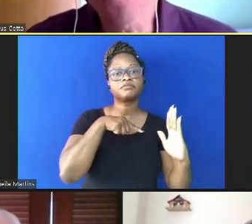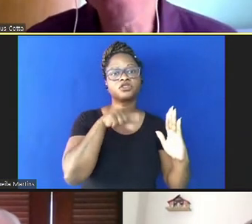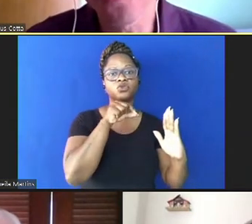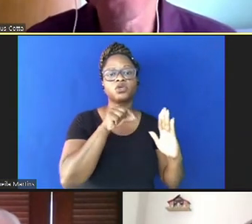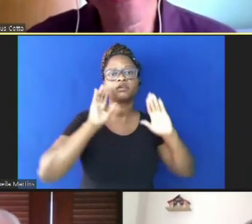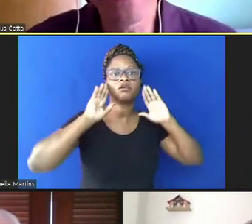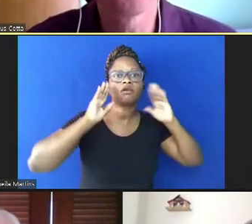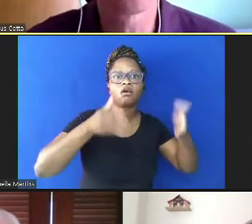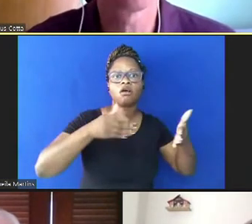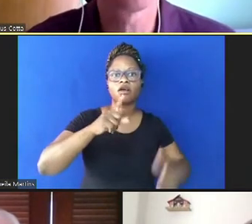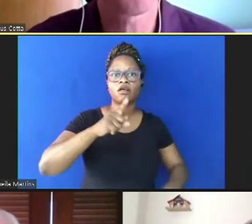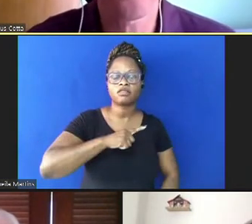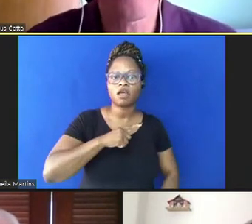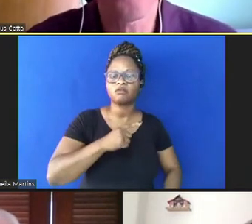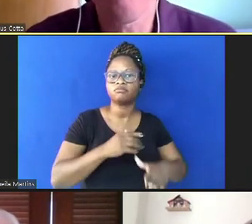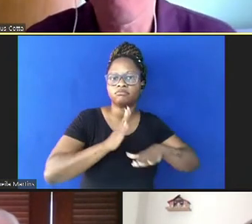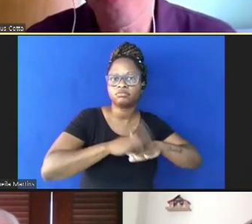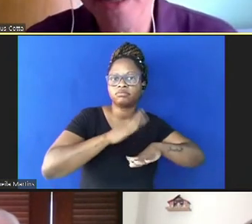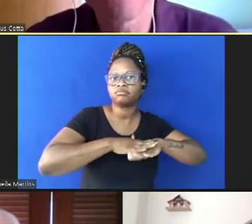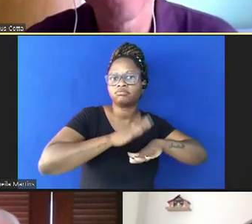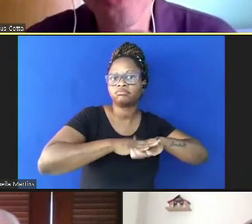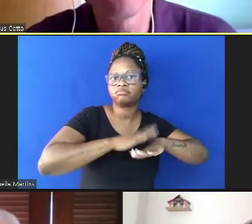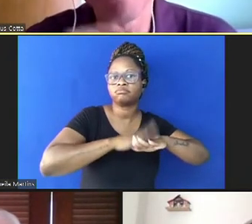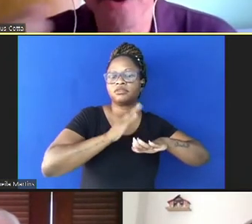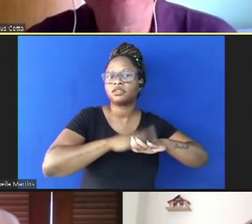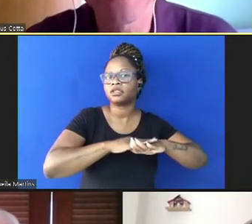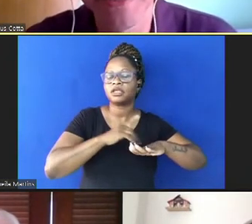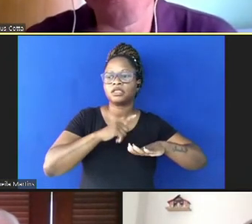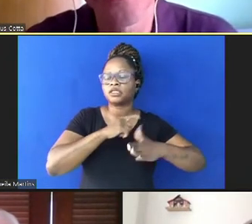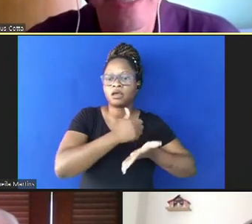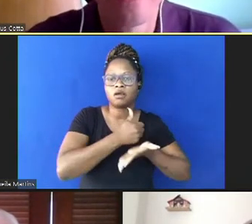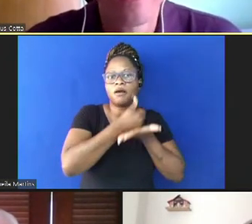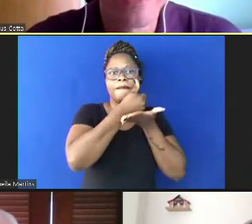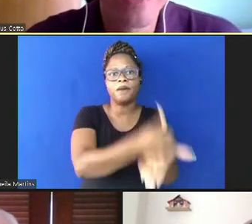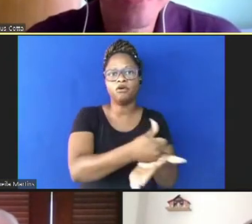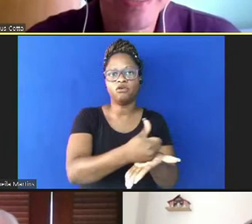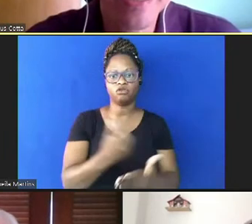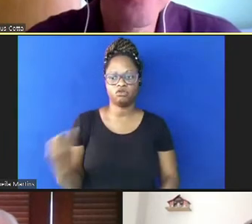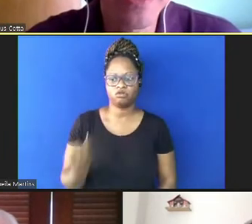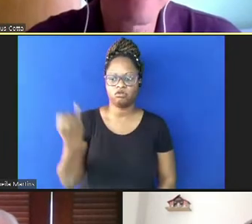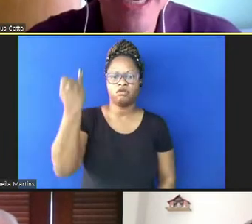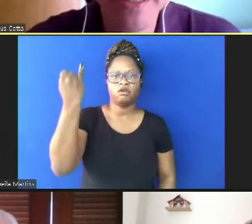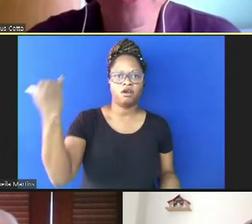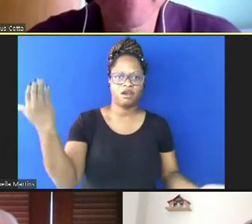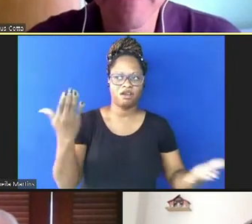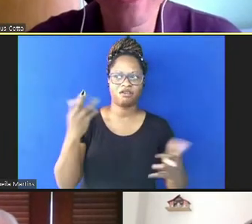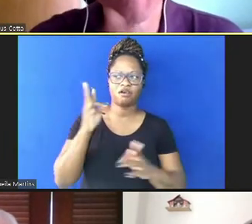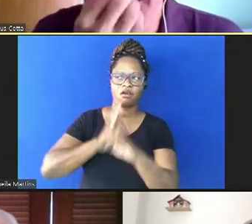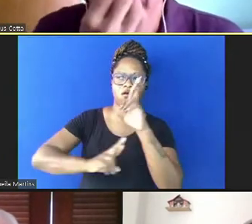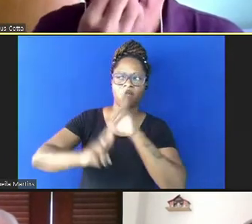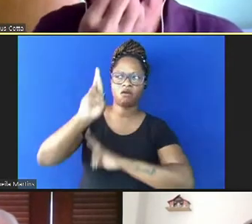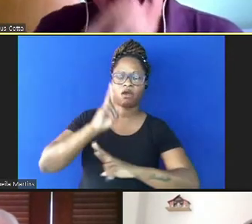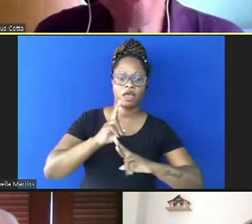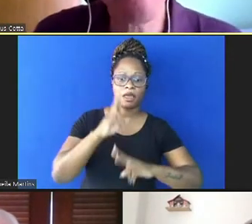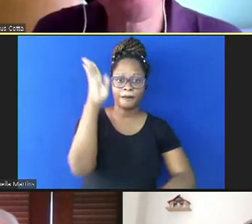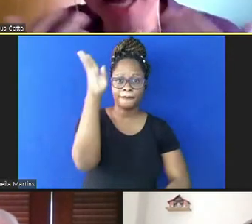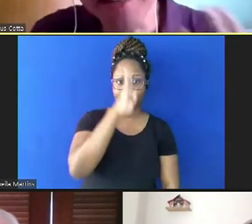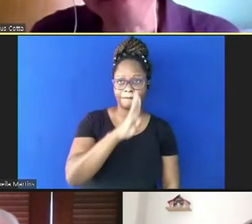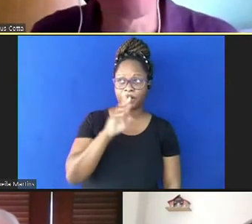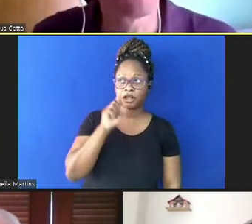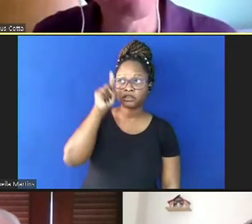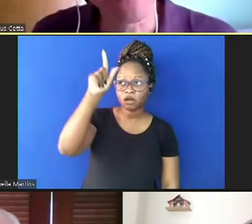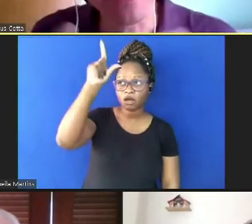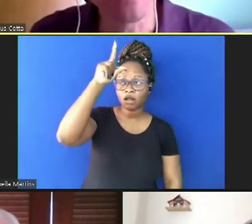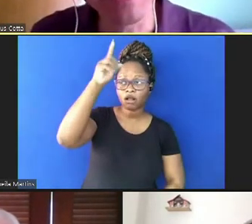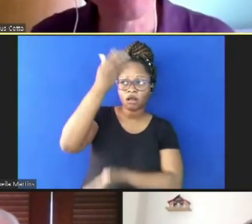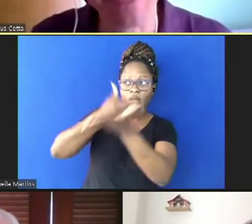têm construído, né, uma história de suporte muito importante nessas relações Brasil-Alemanha em